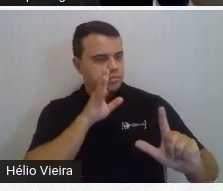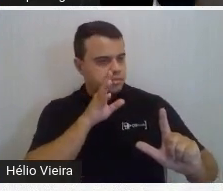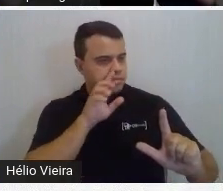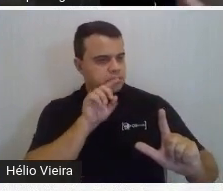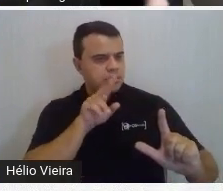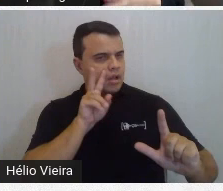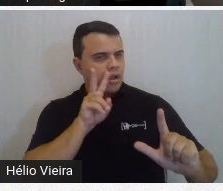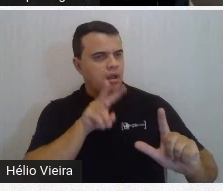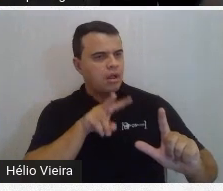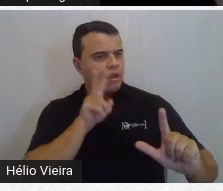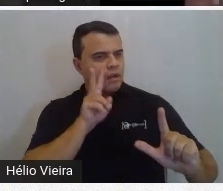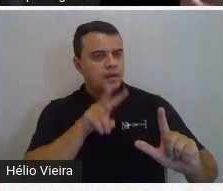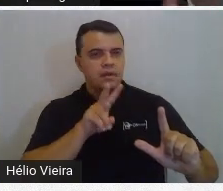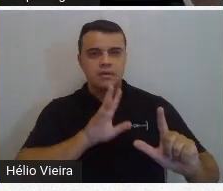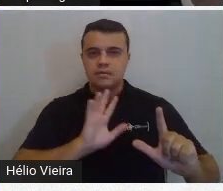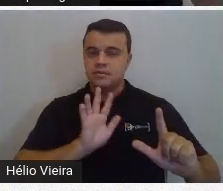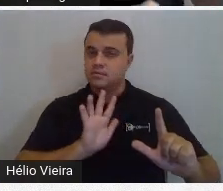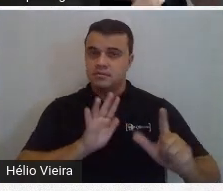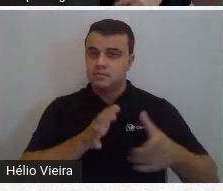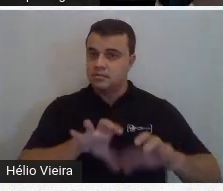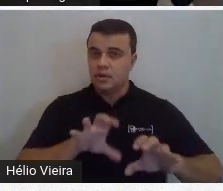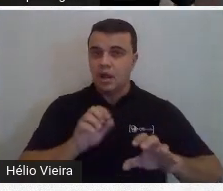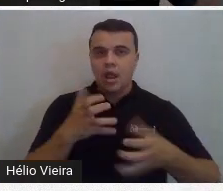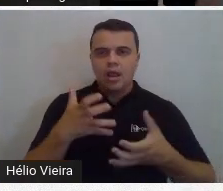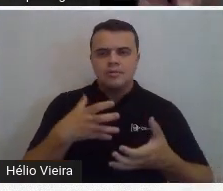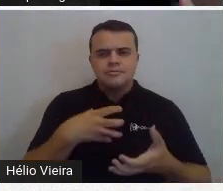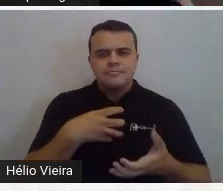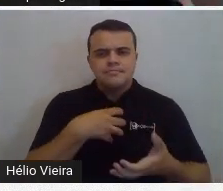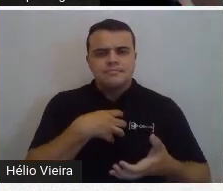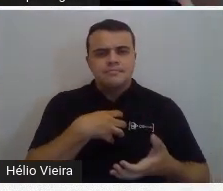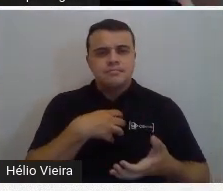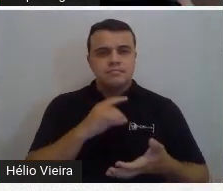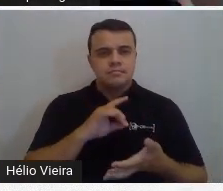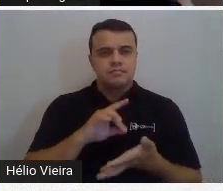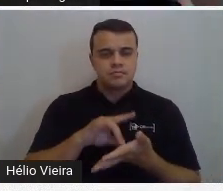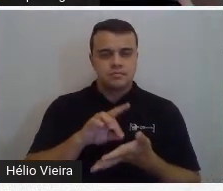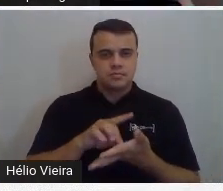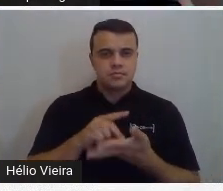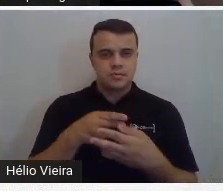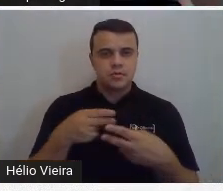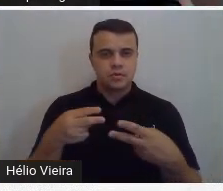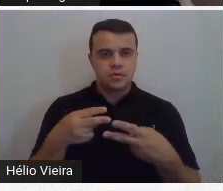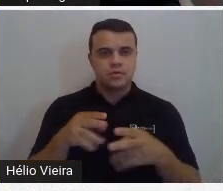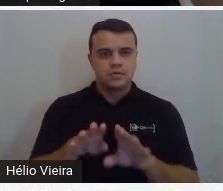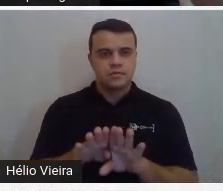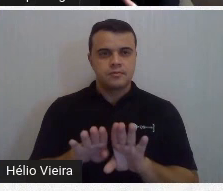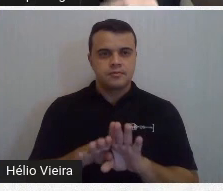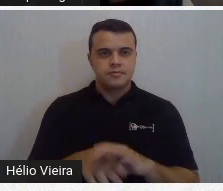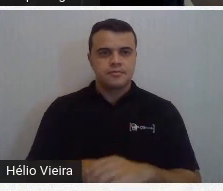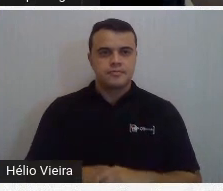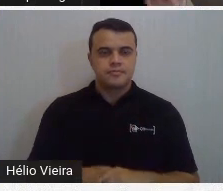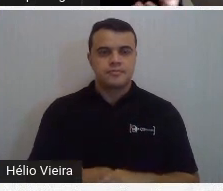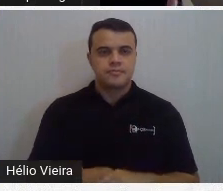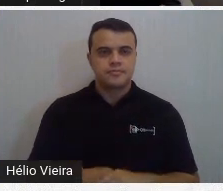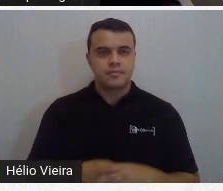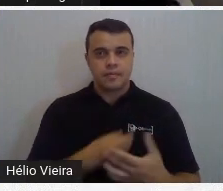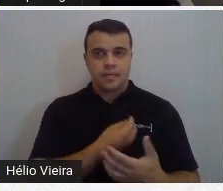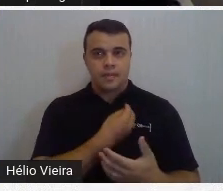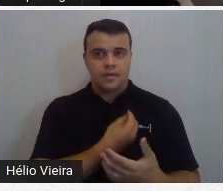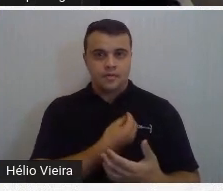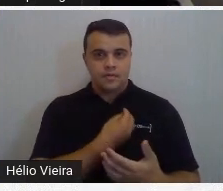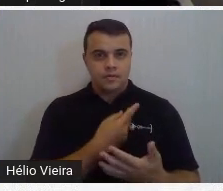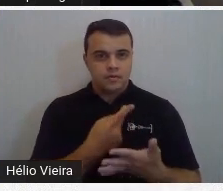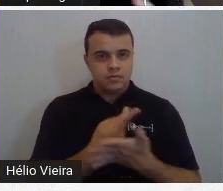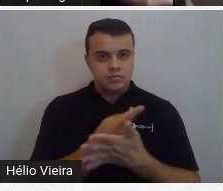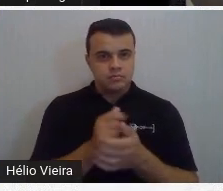estar no museu simplesmente observar a minha obra, eu quero que o espectador sinta alguma coisa também, tá? Ele viva ali comigo